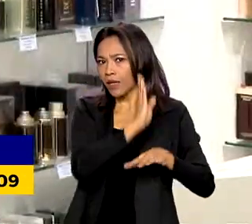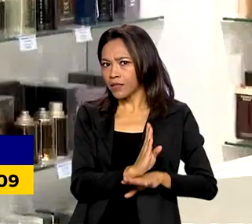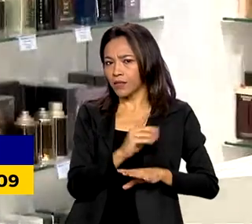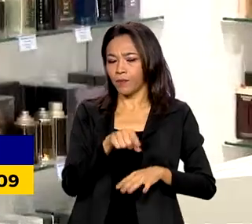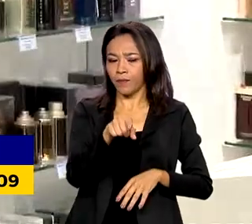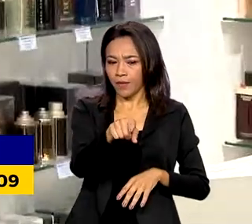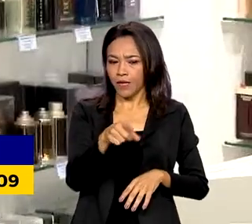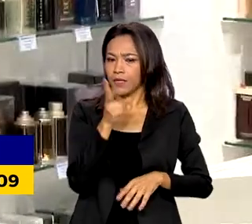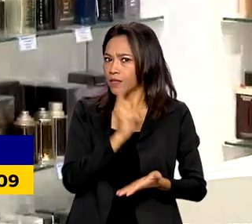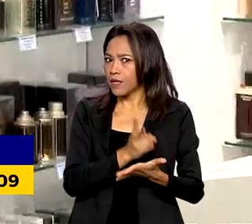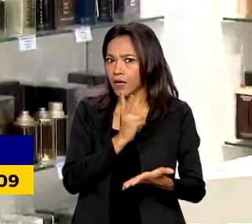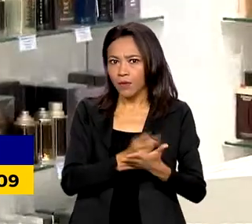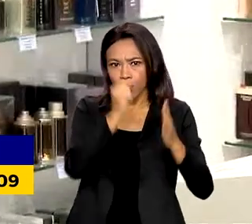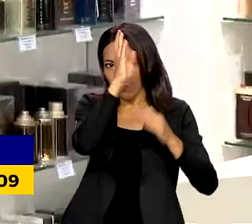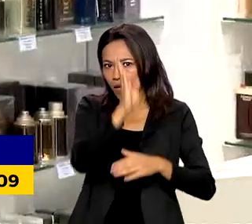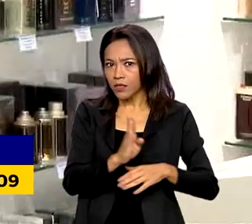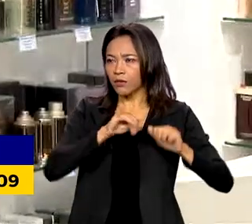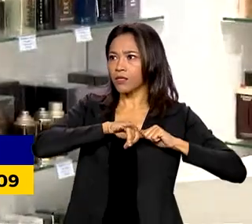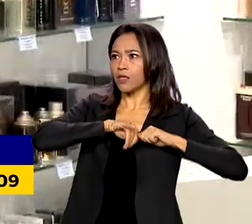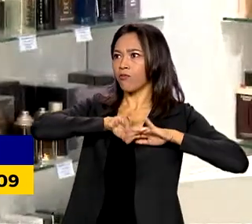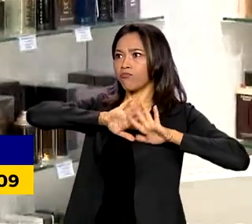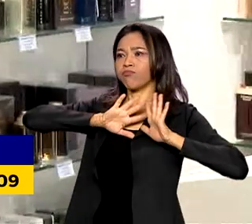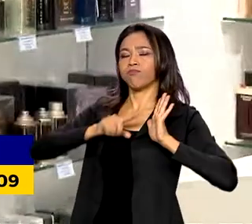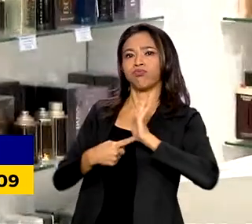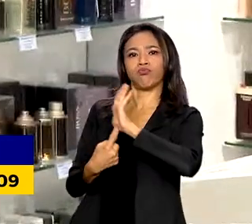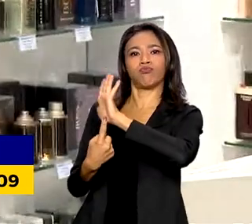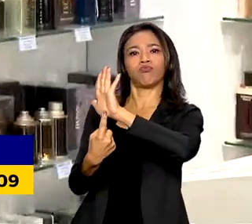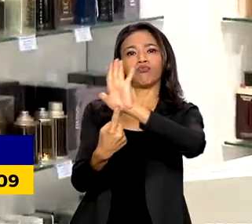em evidência, sobretudo por conta da floresta